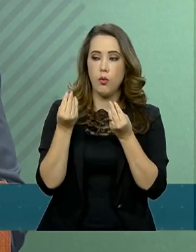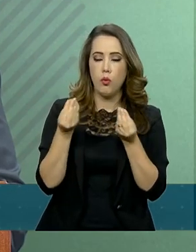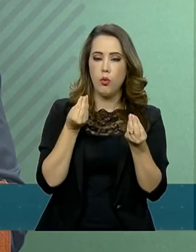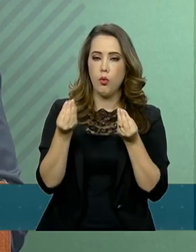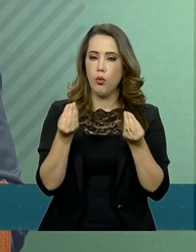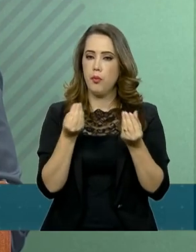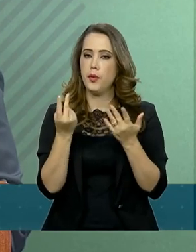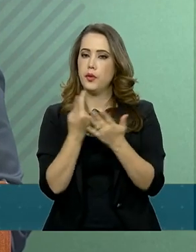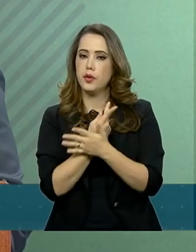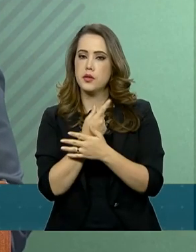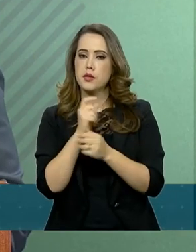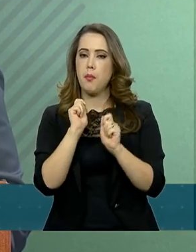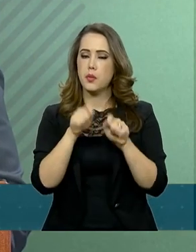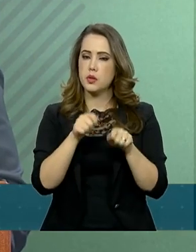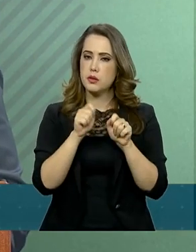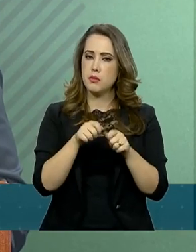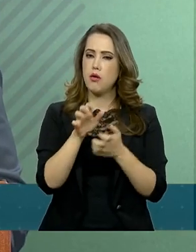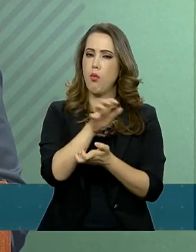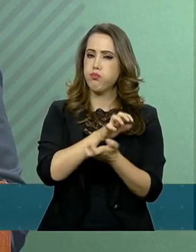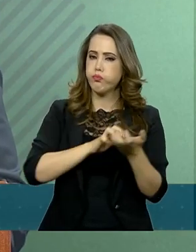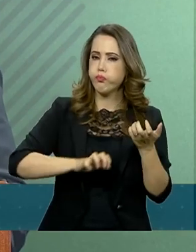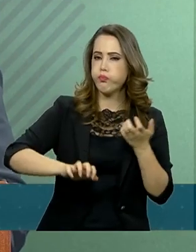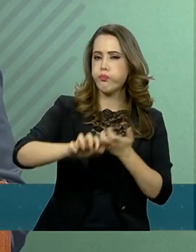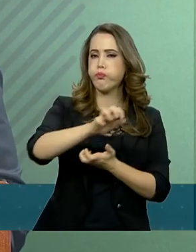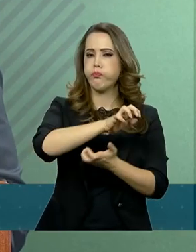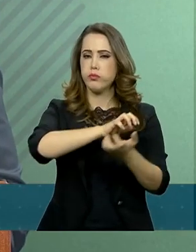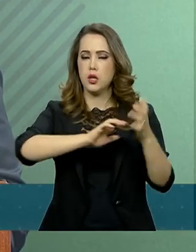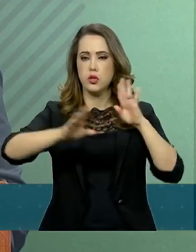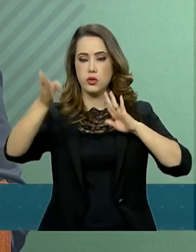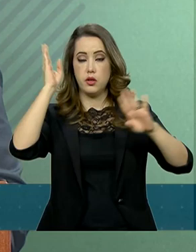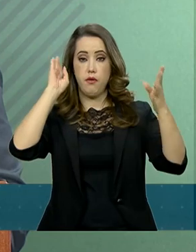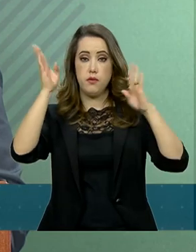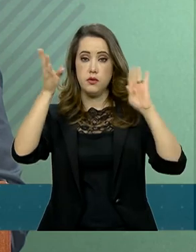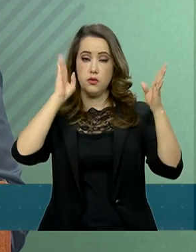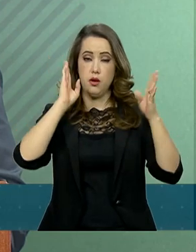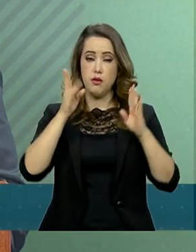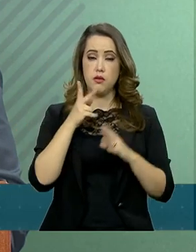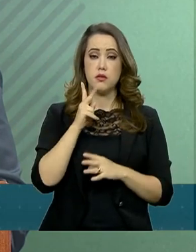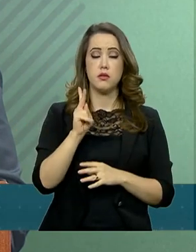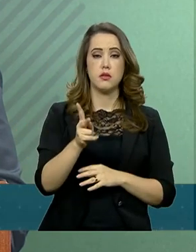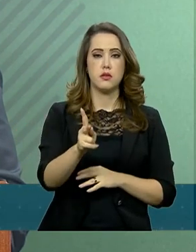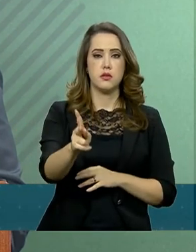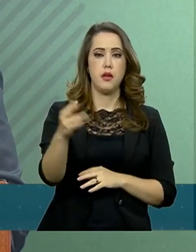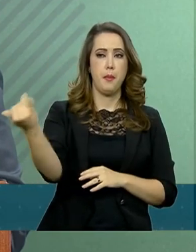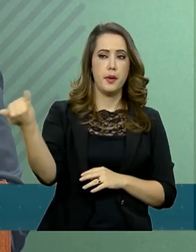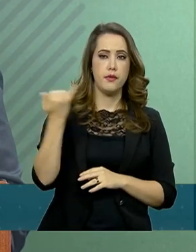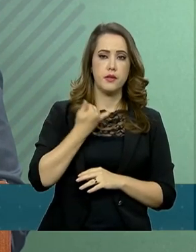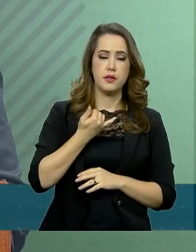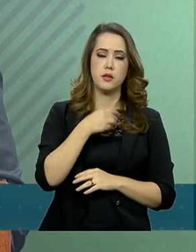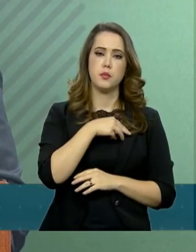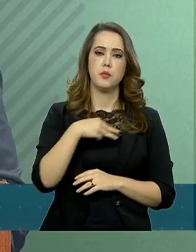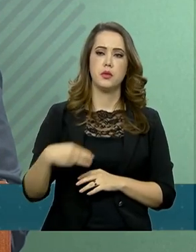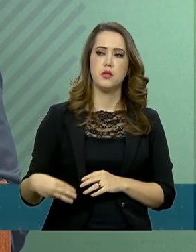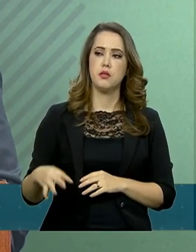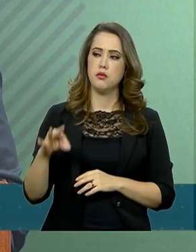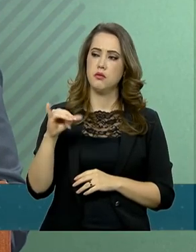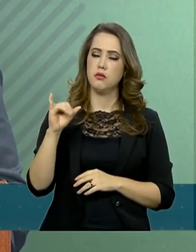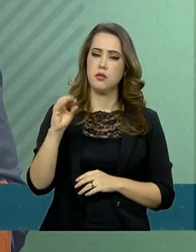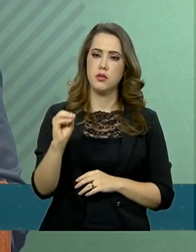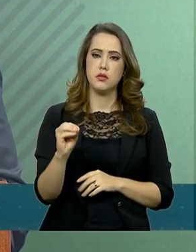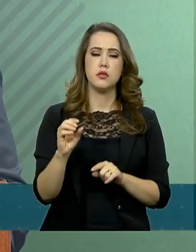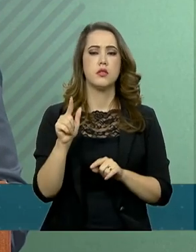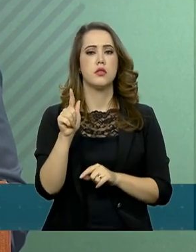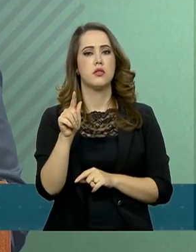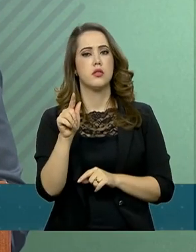a essa possibilidade e sendo informada pelo ministro tarcísio pelo gsi